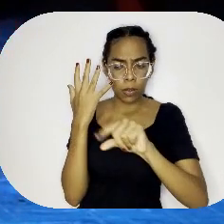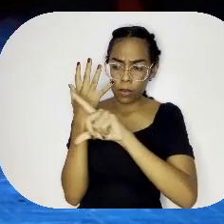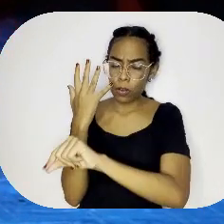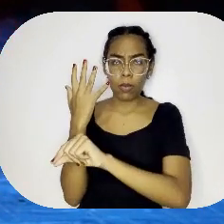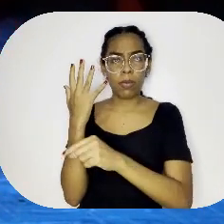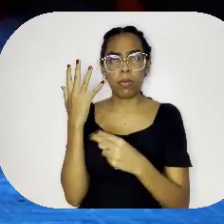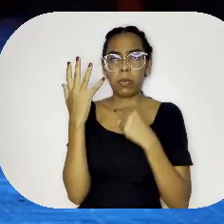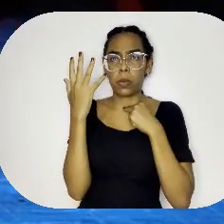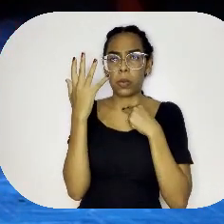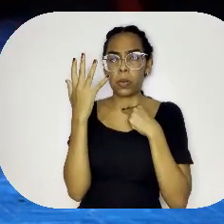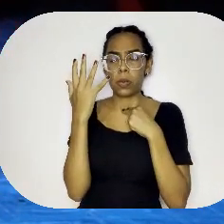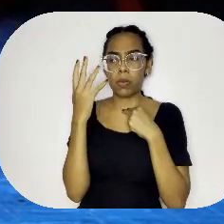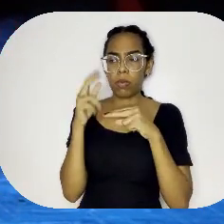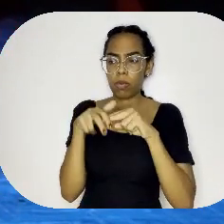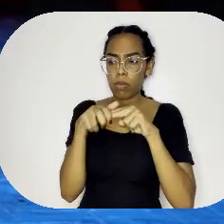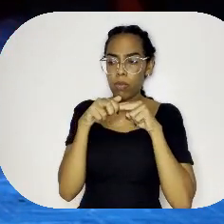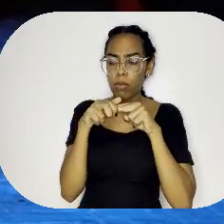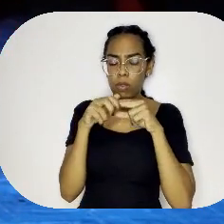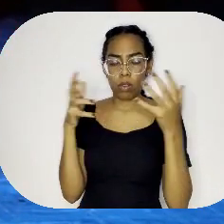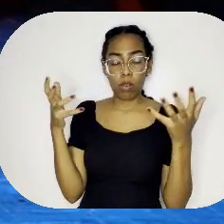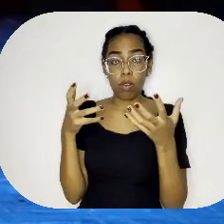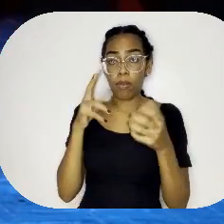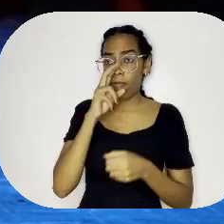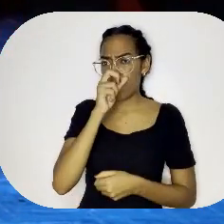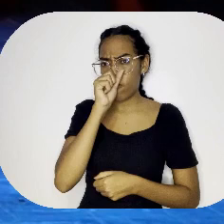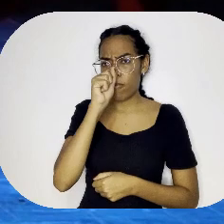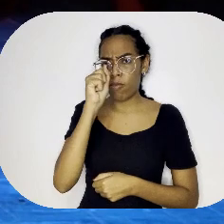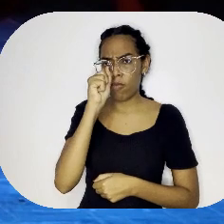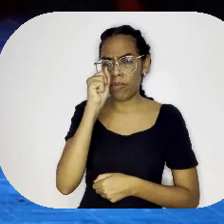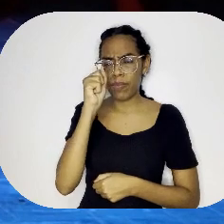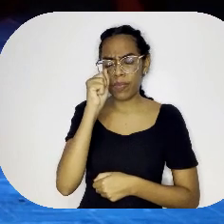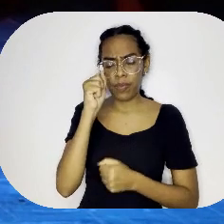Me plantei pra não deixar qualquer vacilão me tirar de cá.